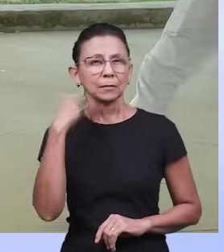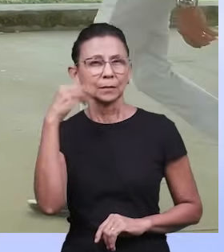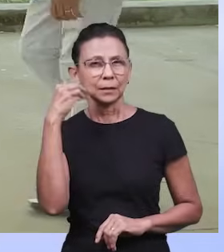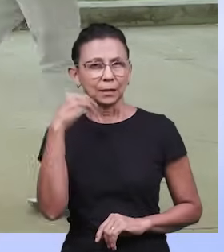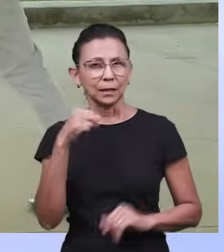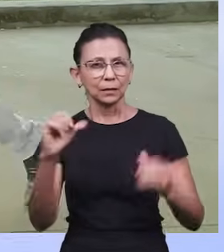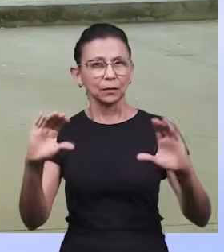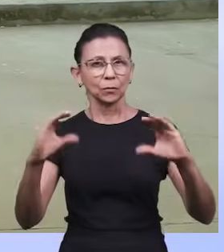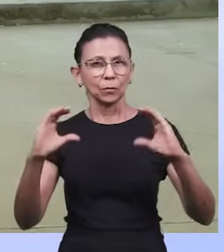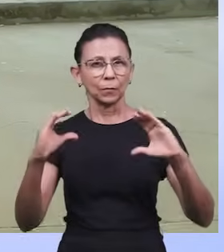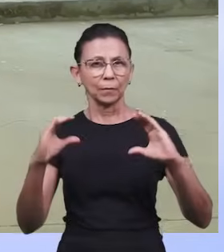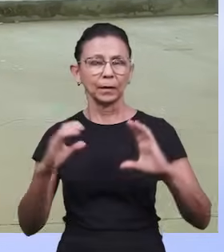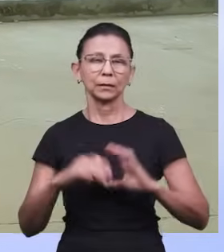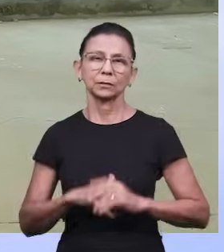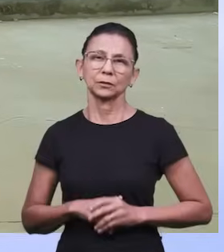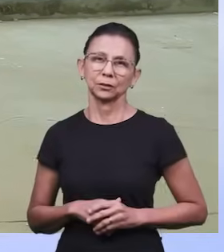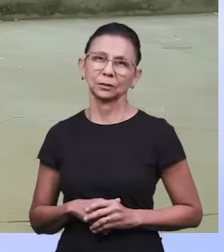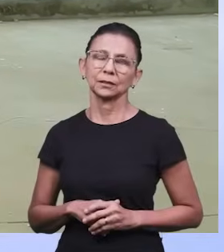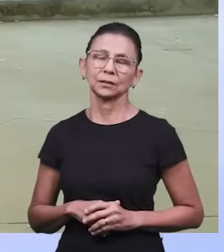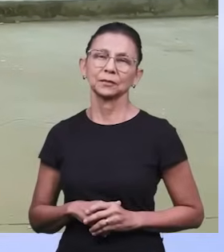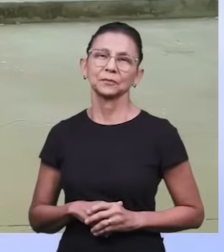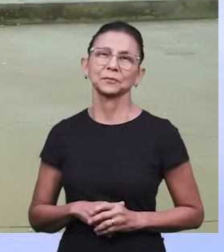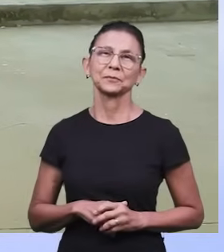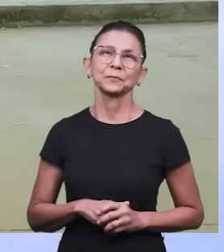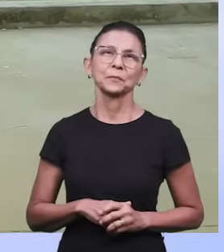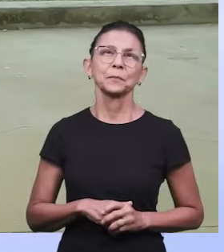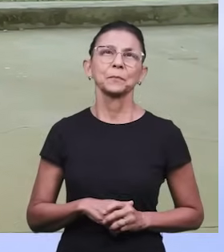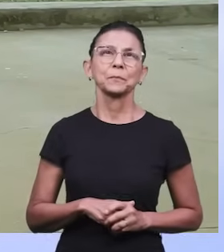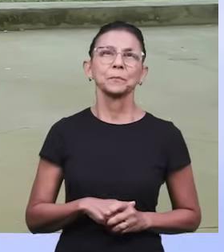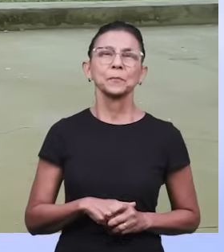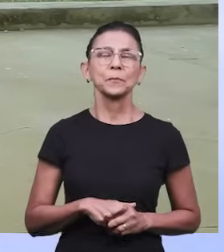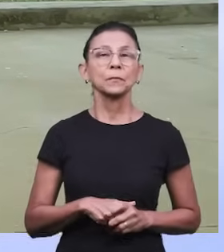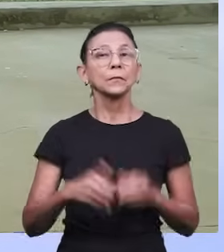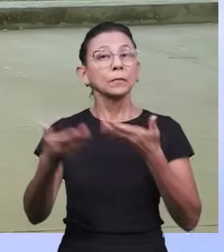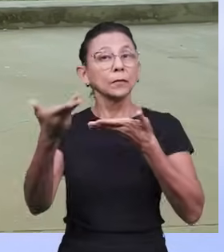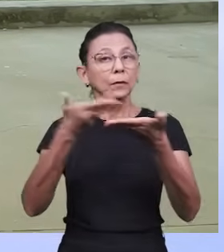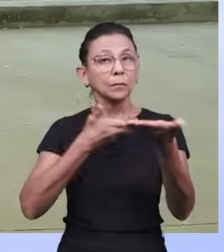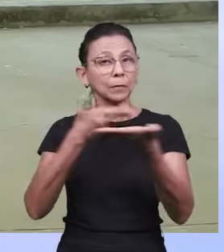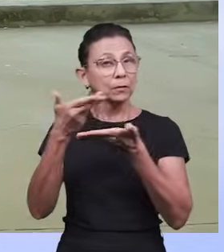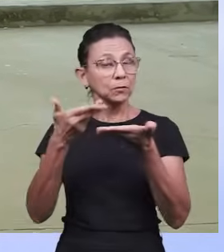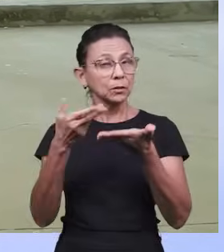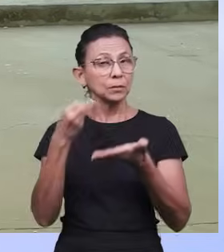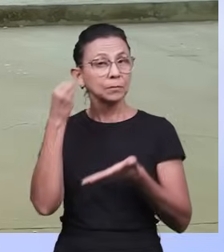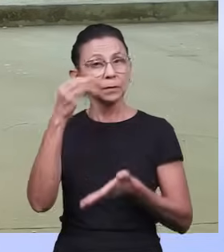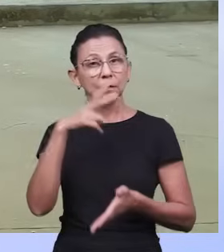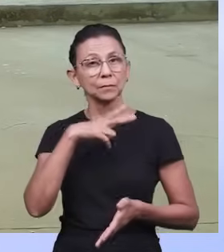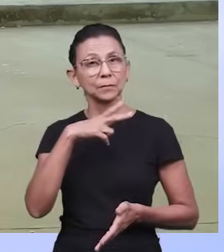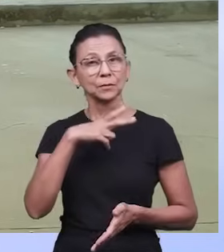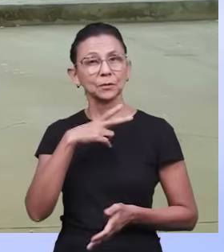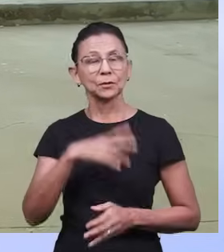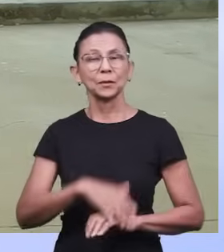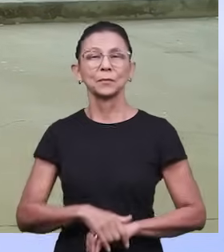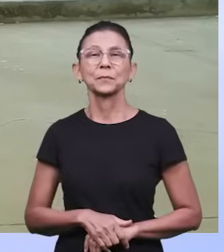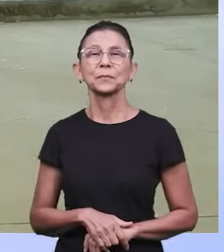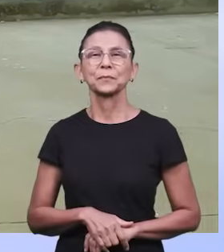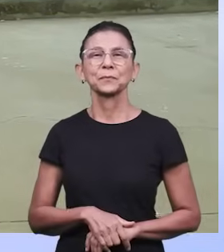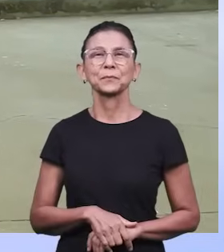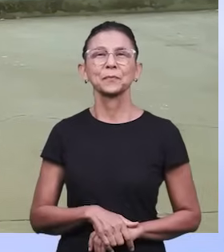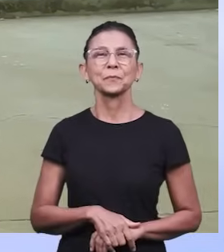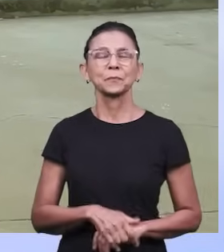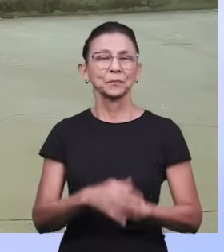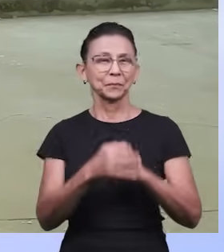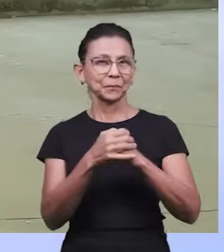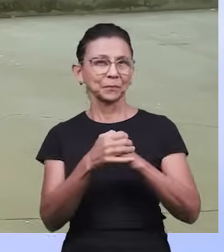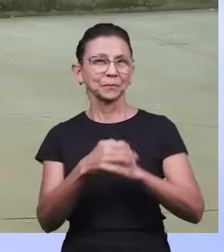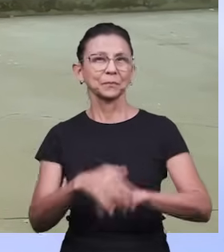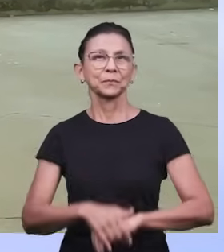Se você esteve aqui conosco, principalmente, já curte, comenta, compartilhe essa edição do Manaim News. Muito o Senhor tem acrescentado em nossas